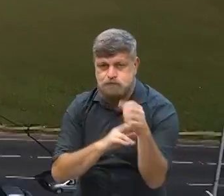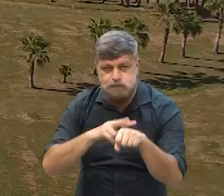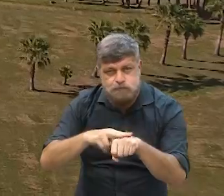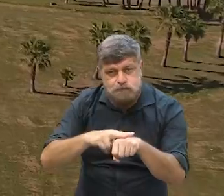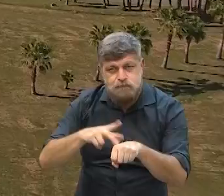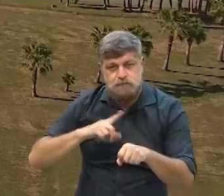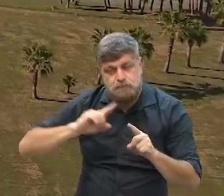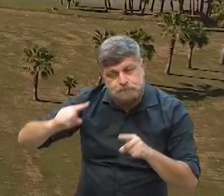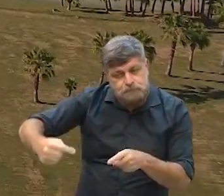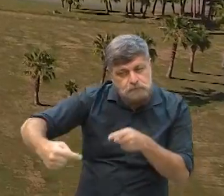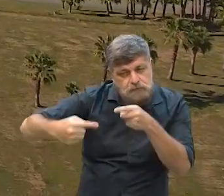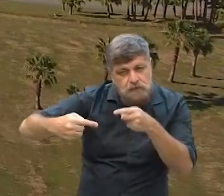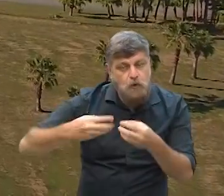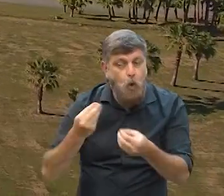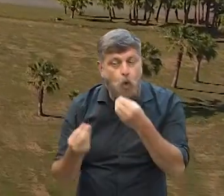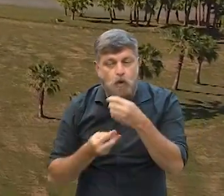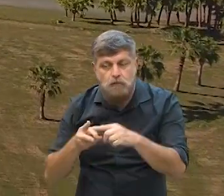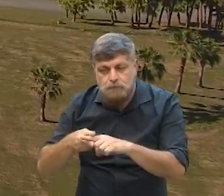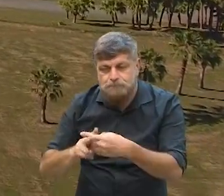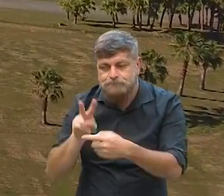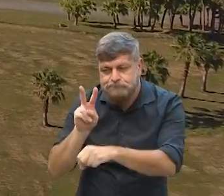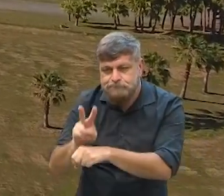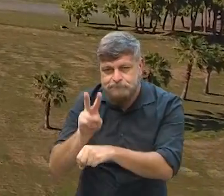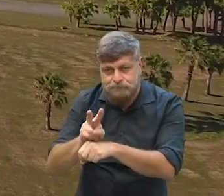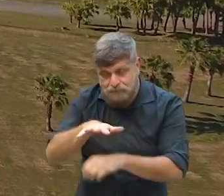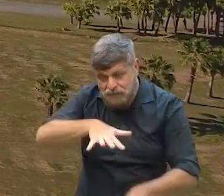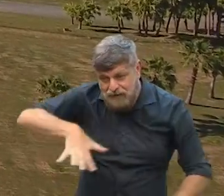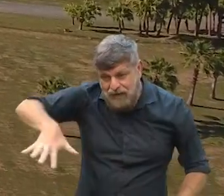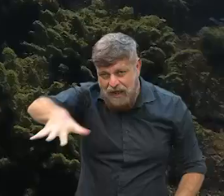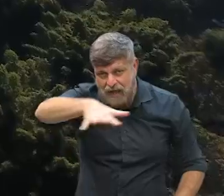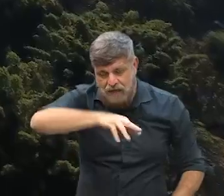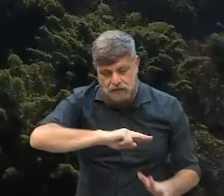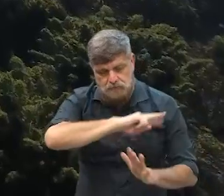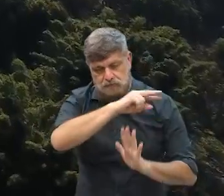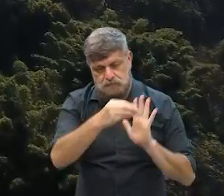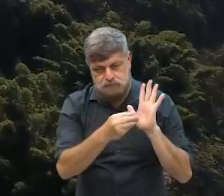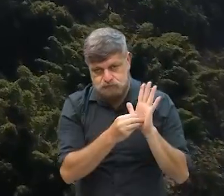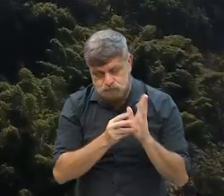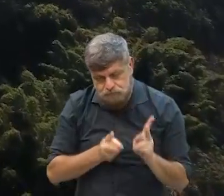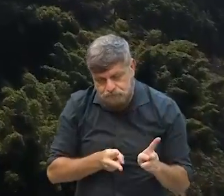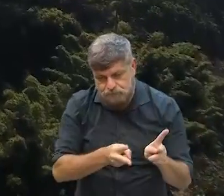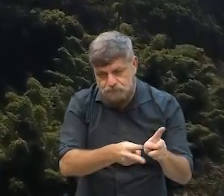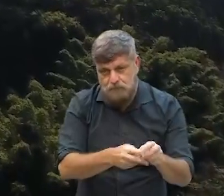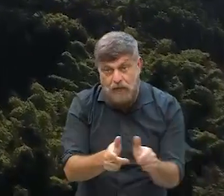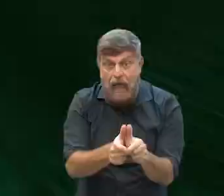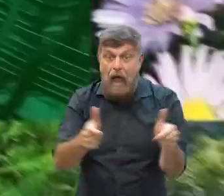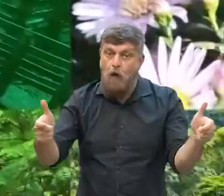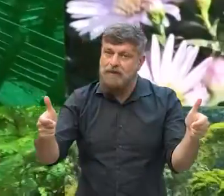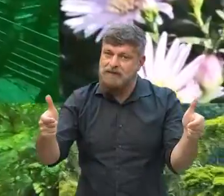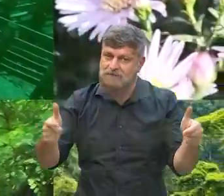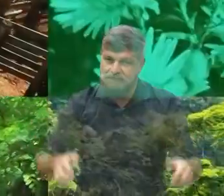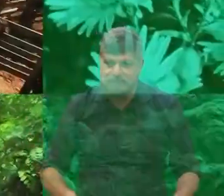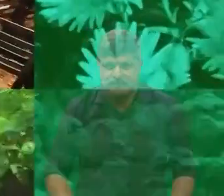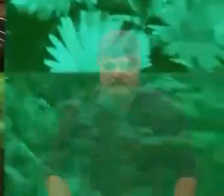os desafios para a manutenção de áreas preservadas e a ampliação da vegetação.